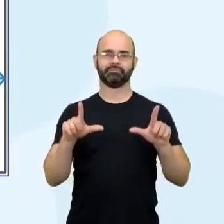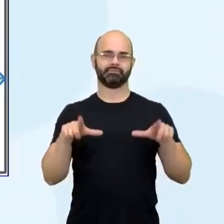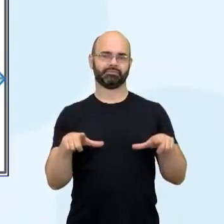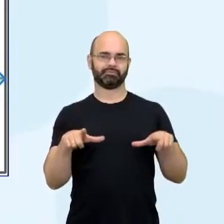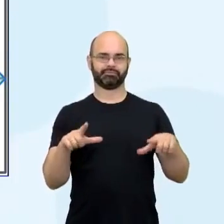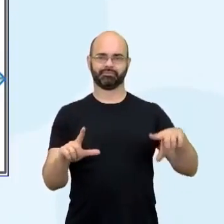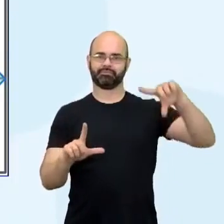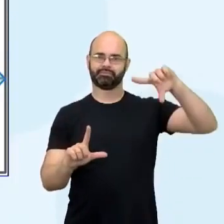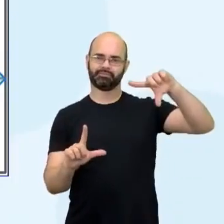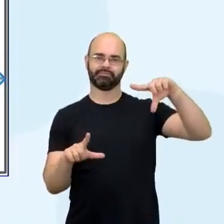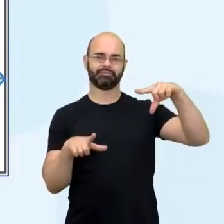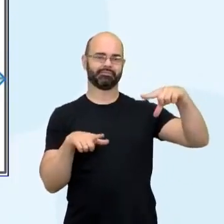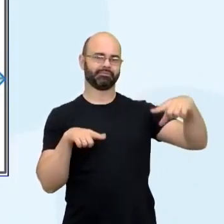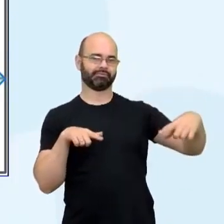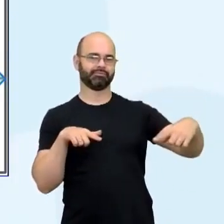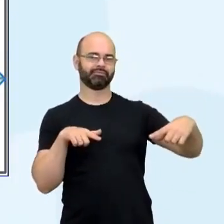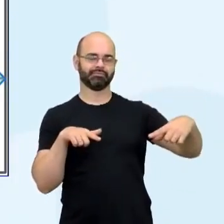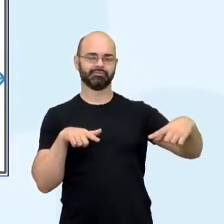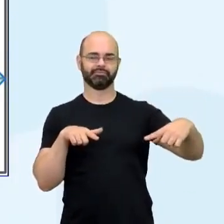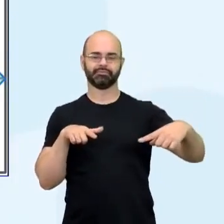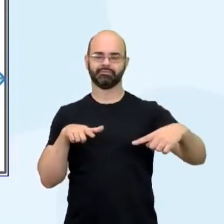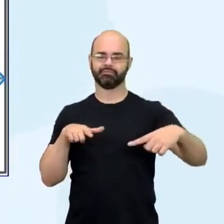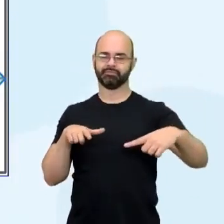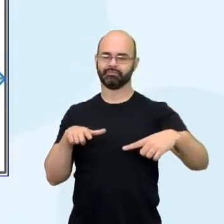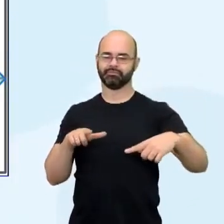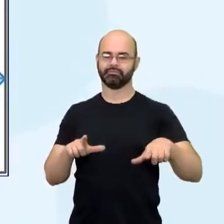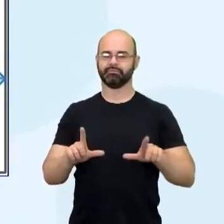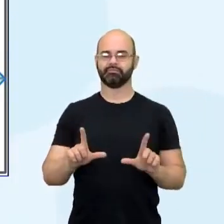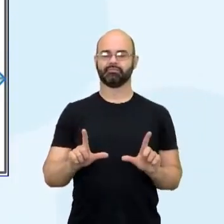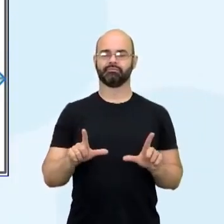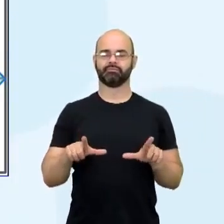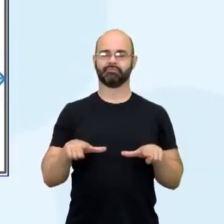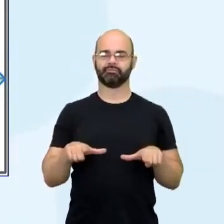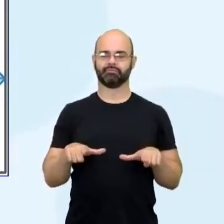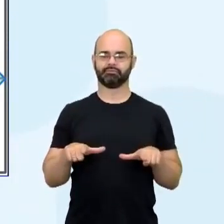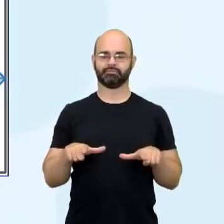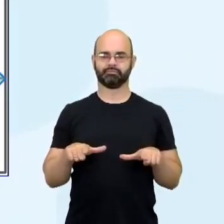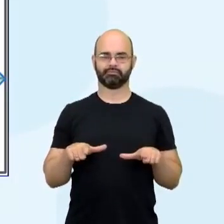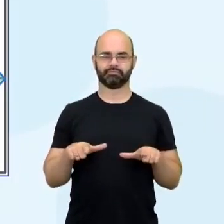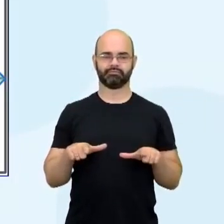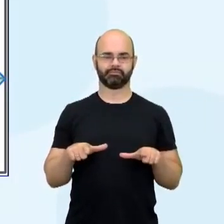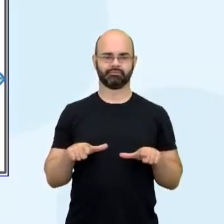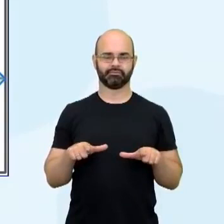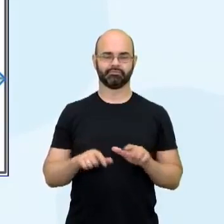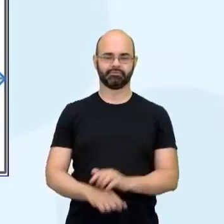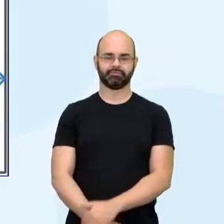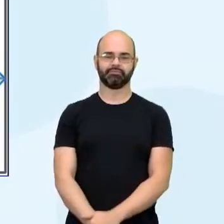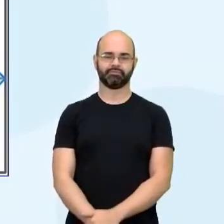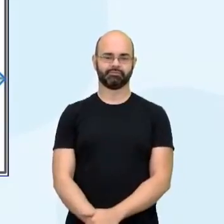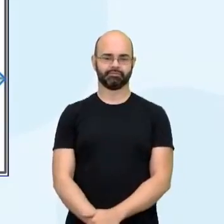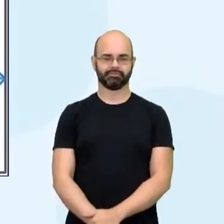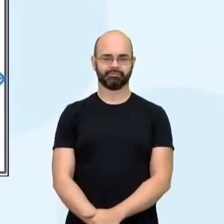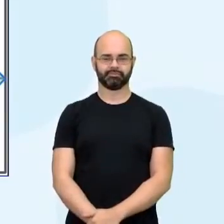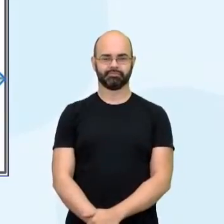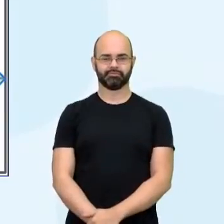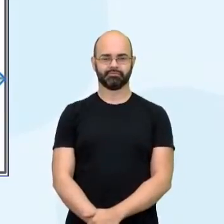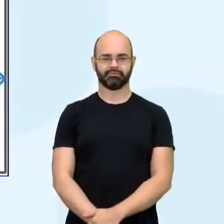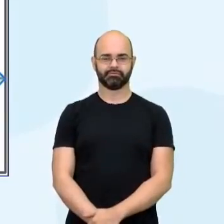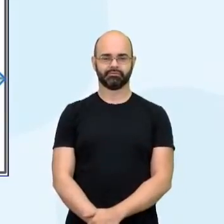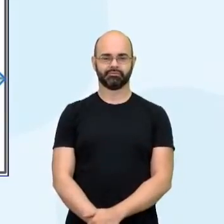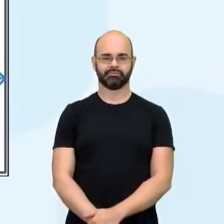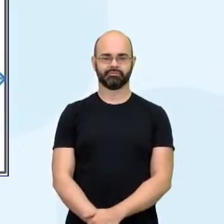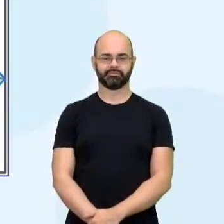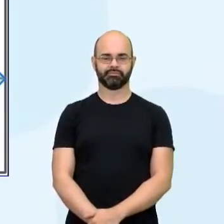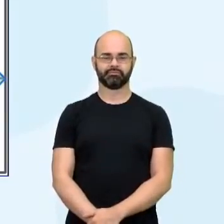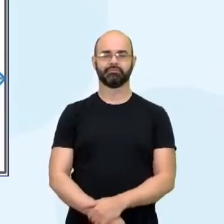vou indicar, pegar a canetinha. Apareceu Do lado de aqui. Ok, tá? Vou pegar aqui em vermelho. Então, olha o